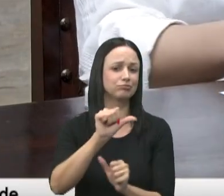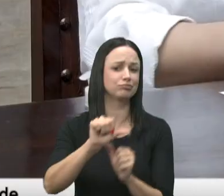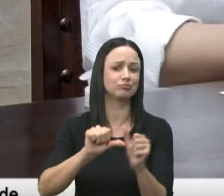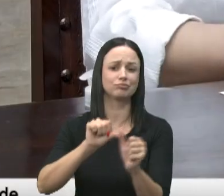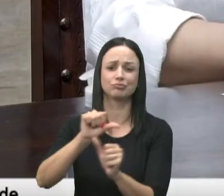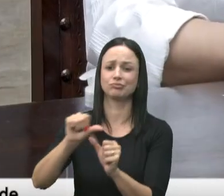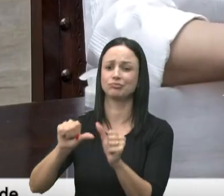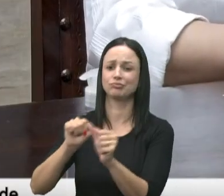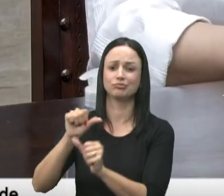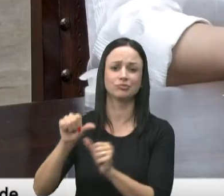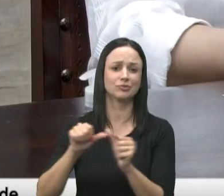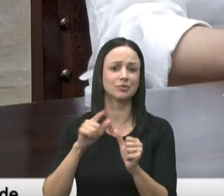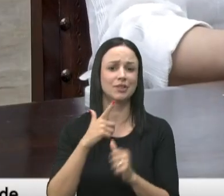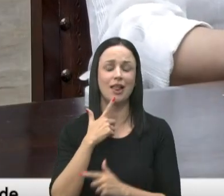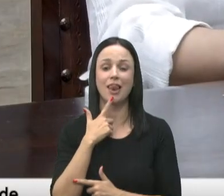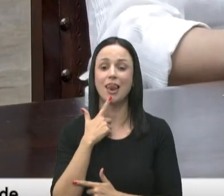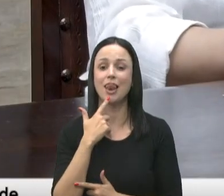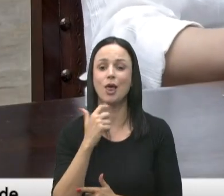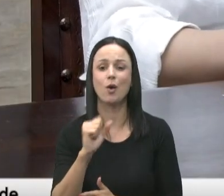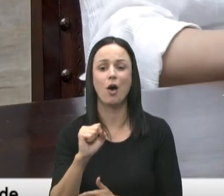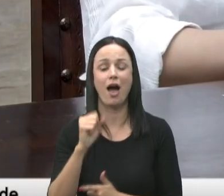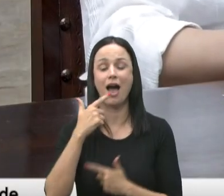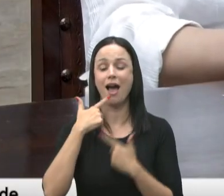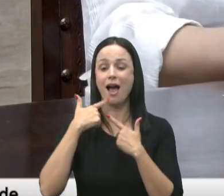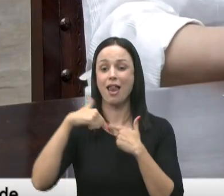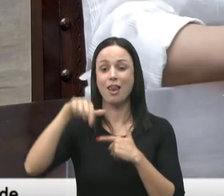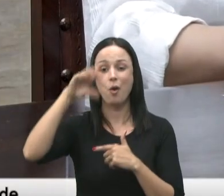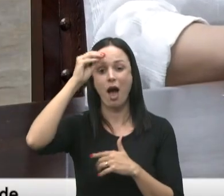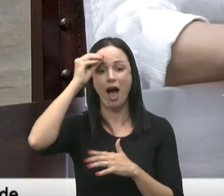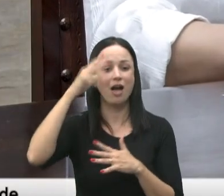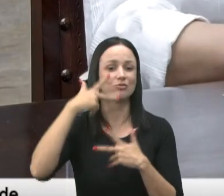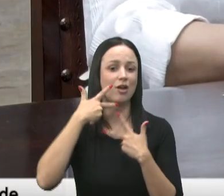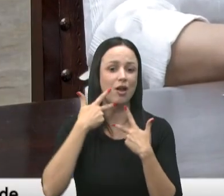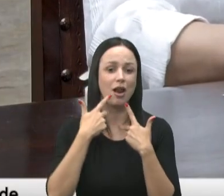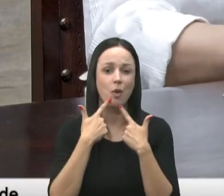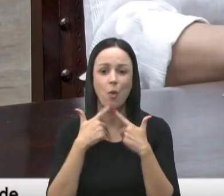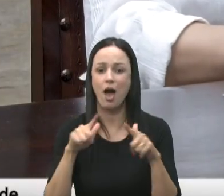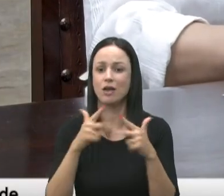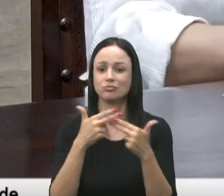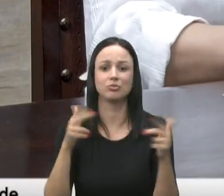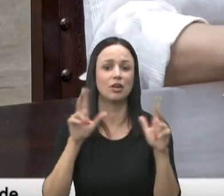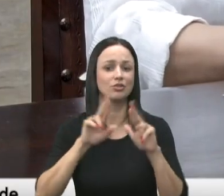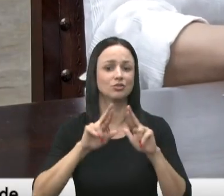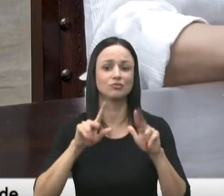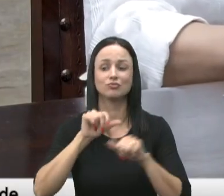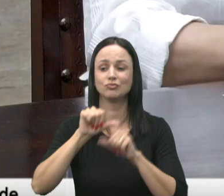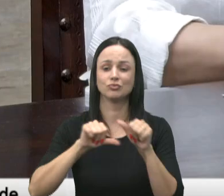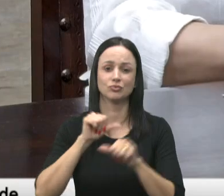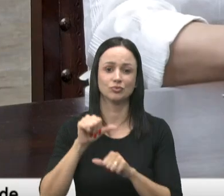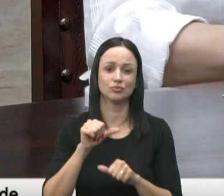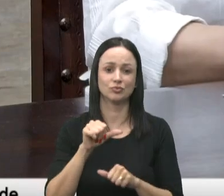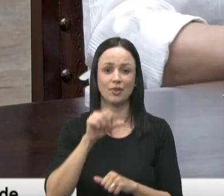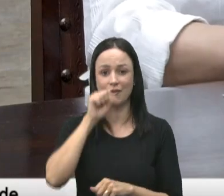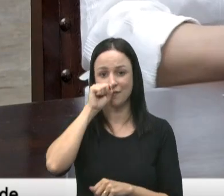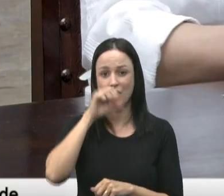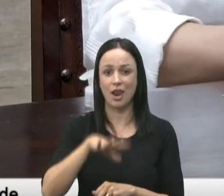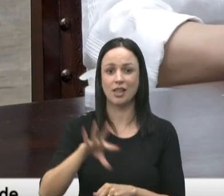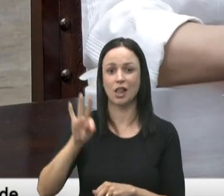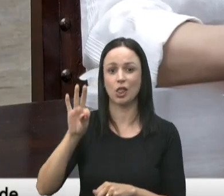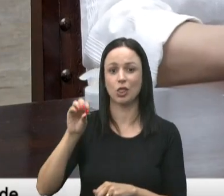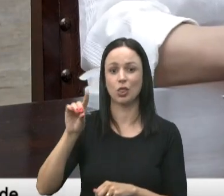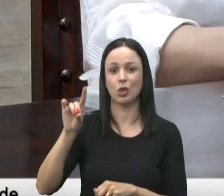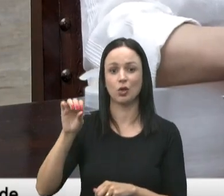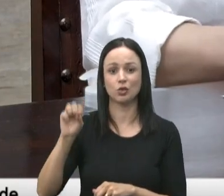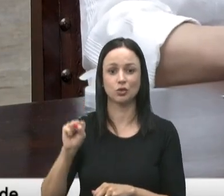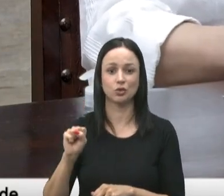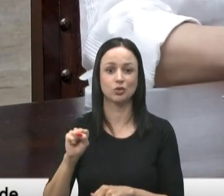A linguagem é dinâmica, mas a violência com todos, ela